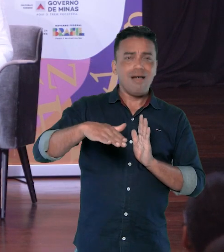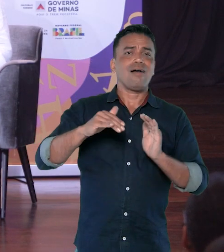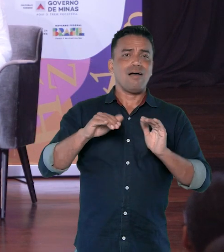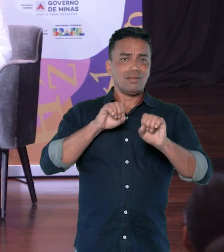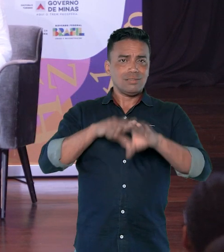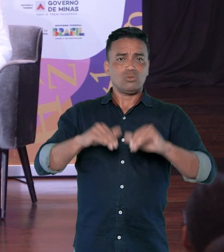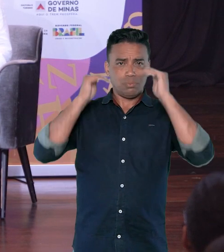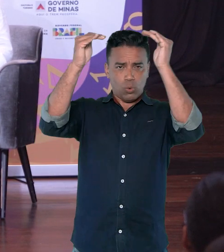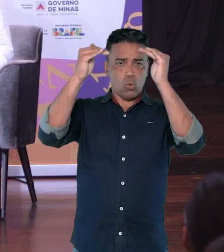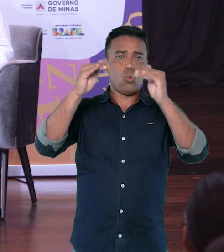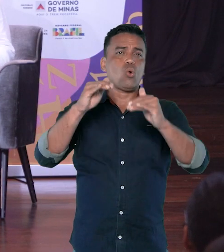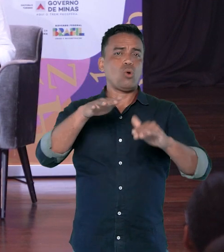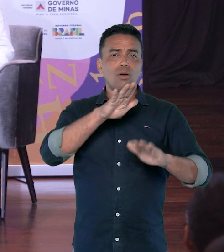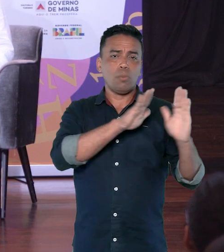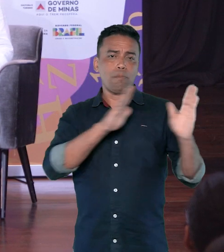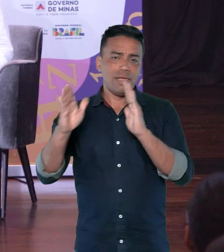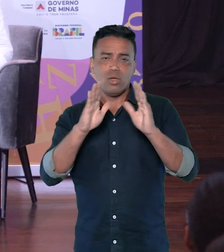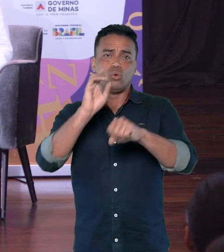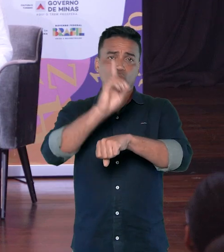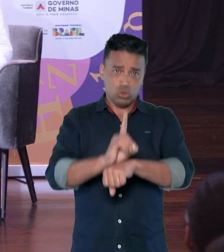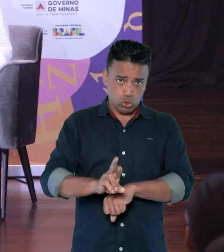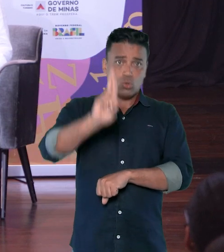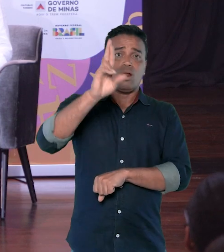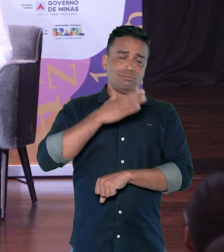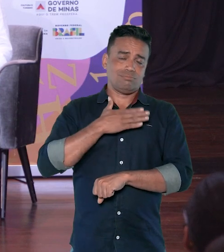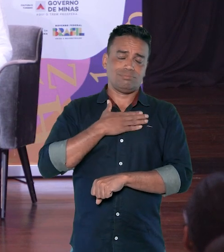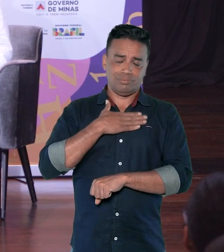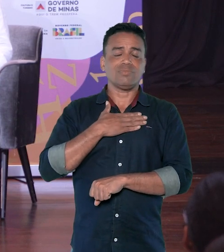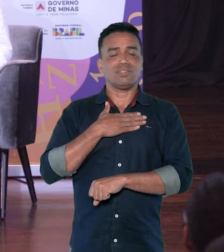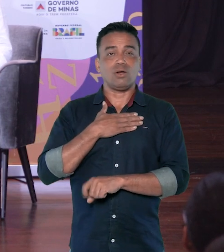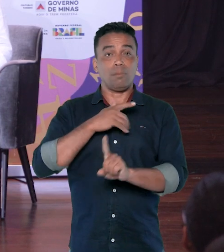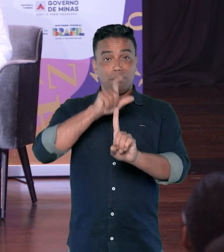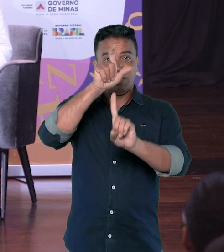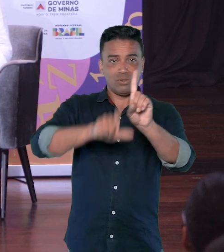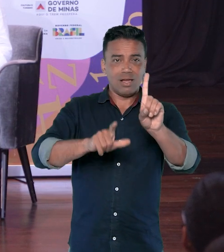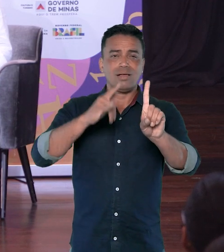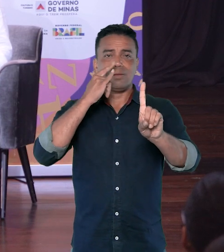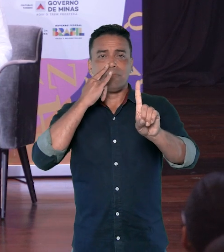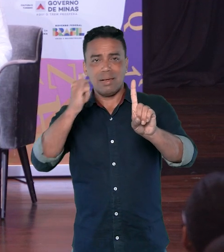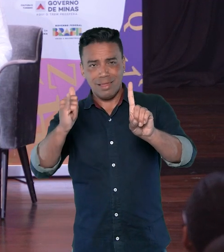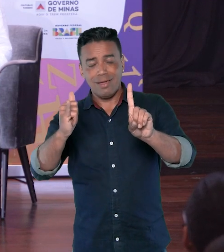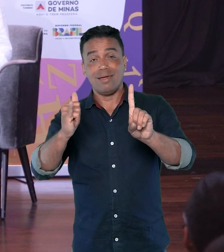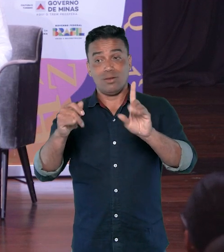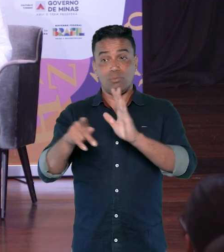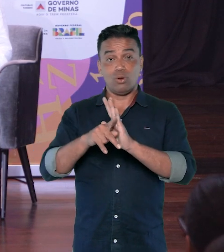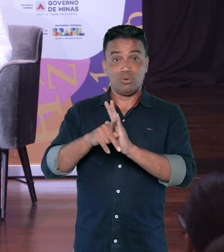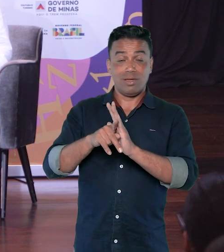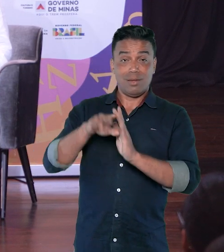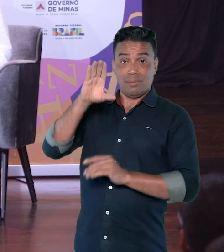o meu doutorado. Eu trabalhei com a figura paterna nas literaturas